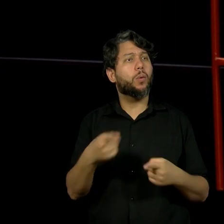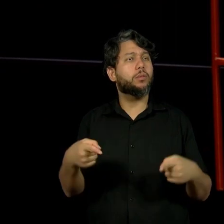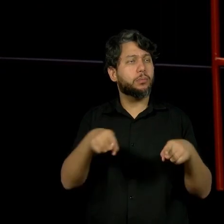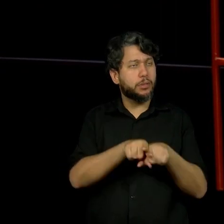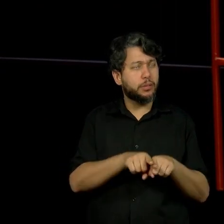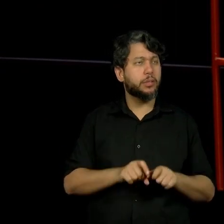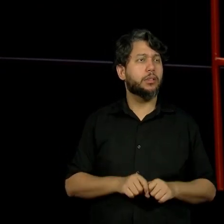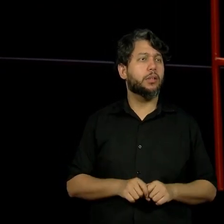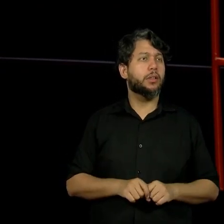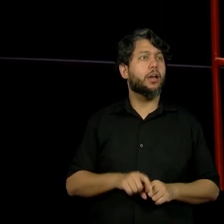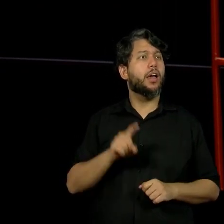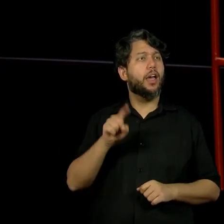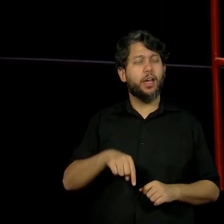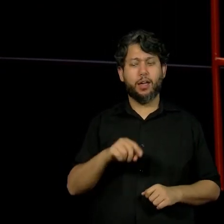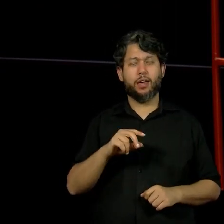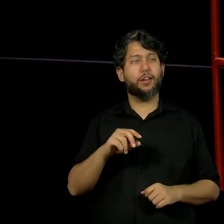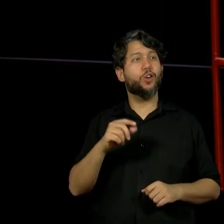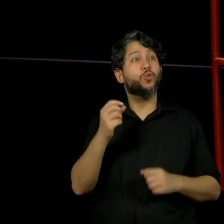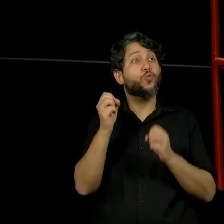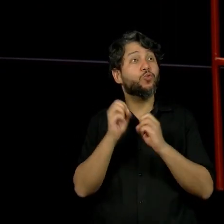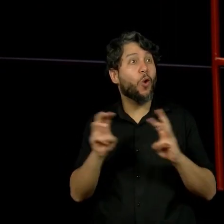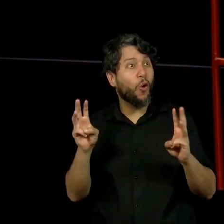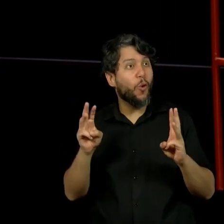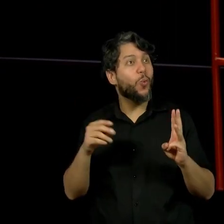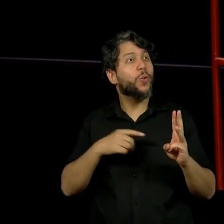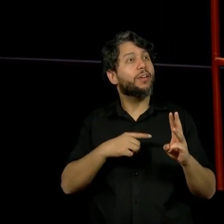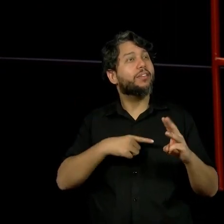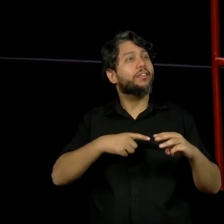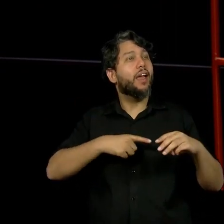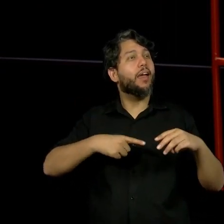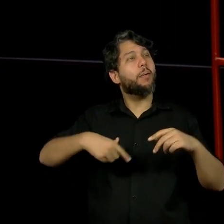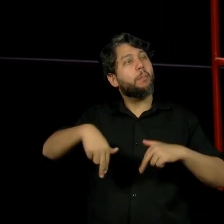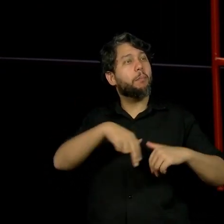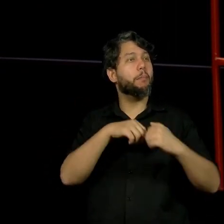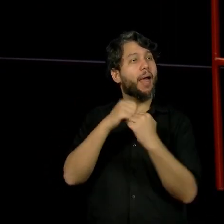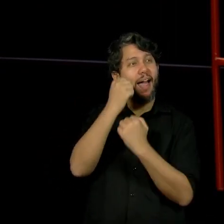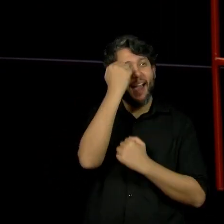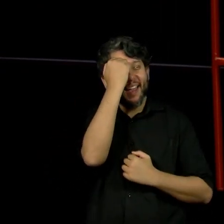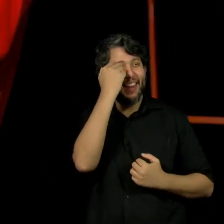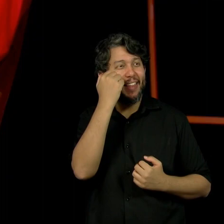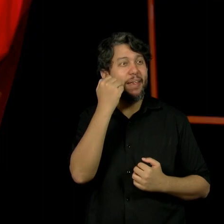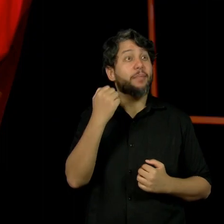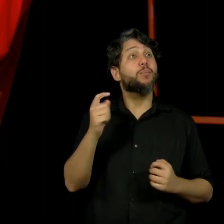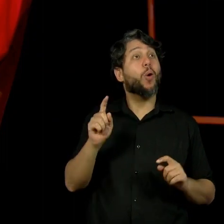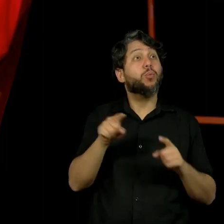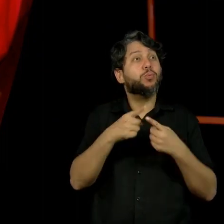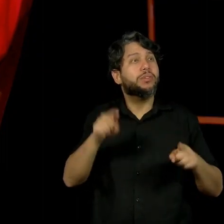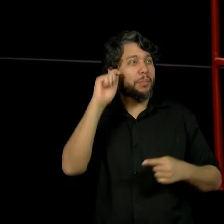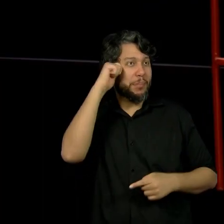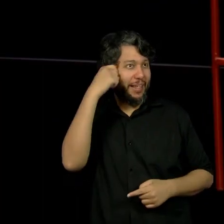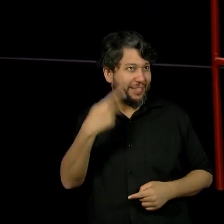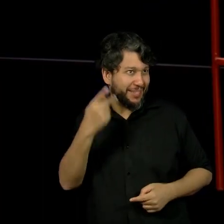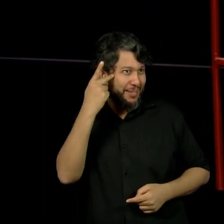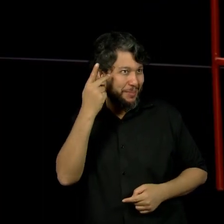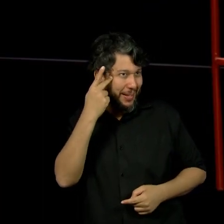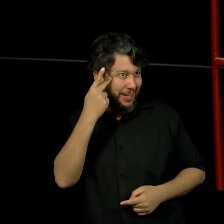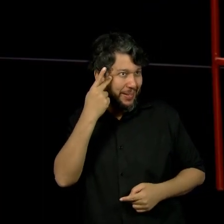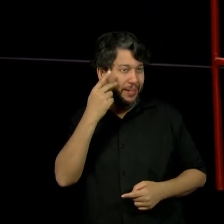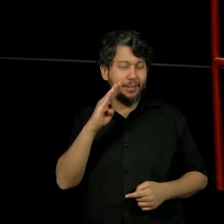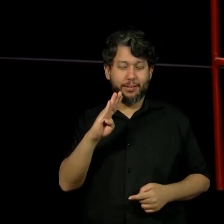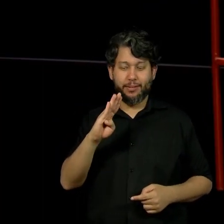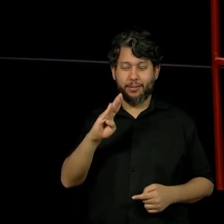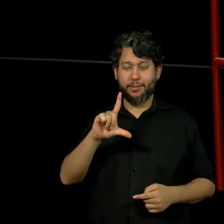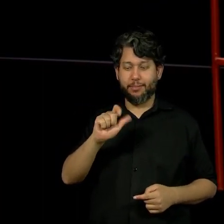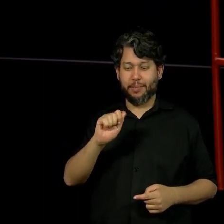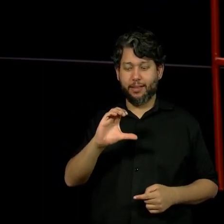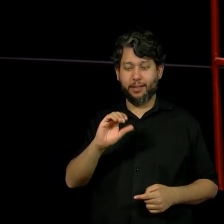pessoal da Chic Show, né, que promovia os bailes da chamada Black Music aqui em São Paulo, né? E acabou abrindo espaço, então,